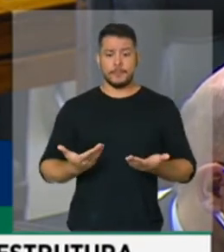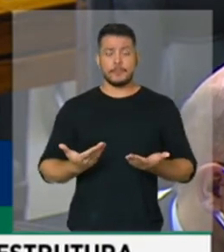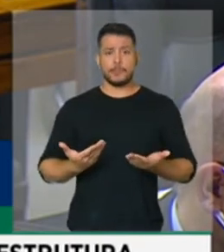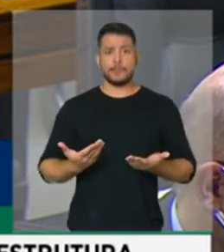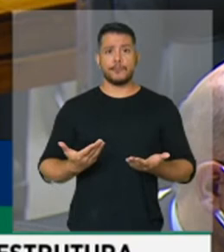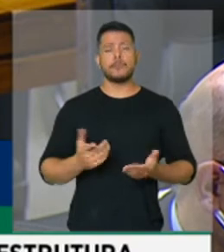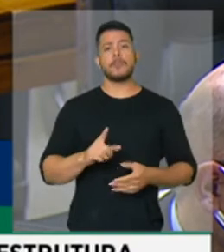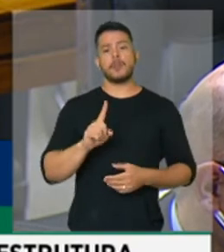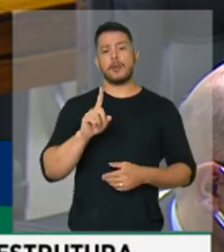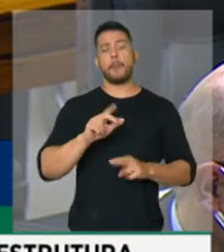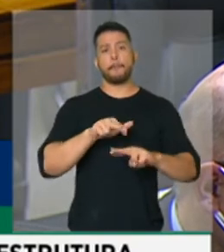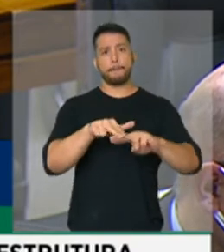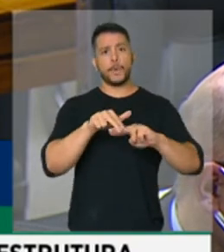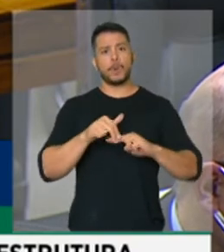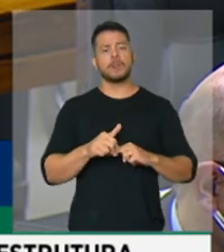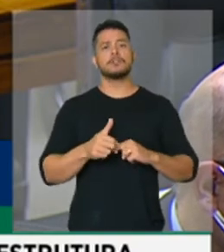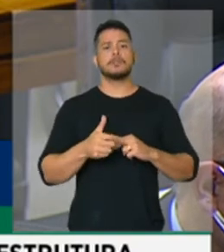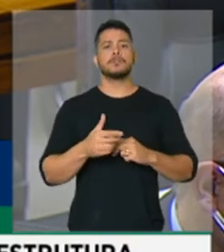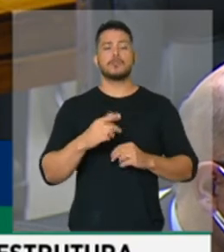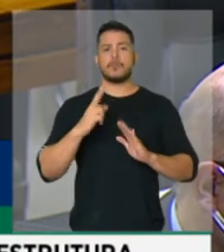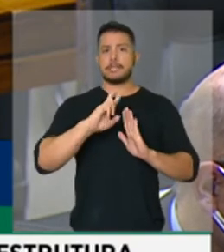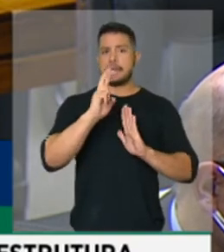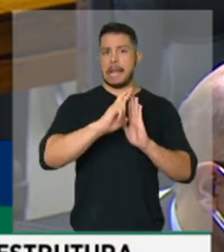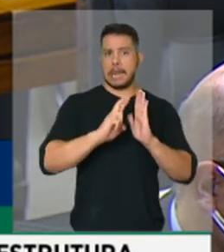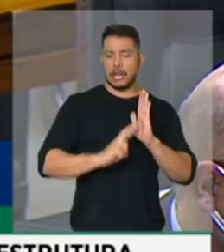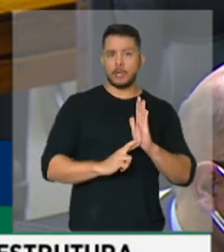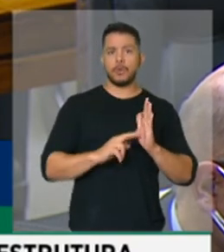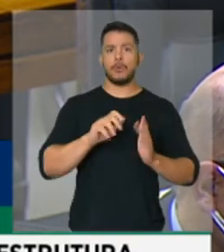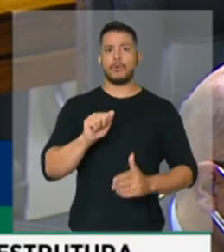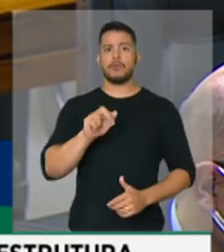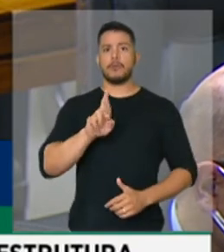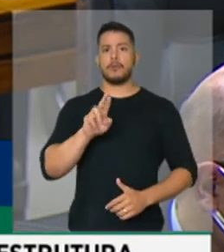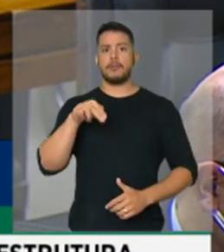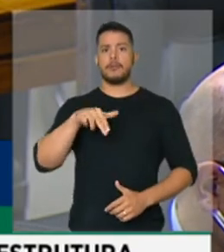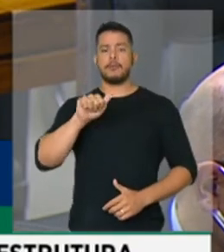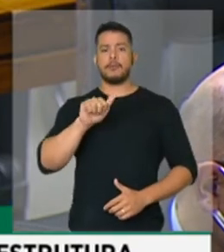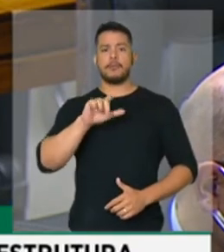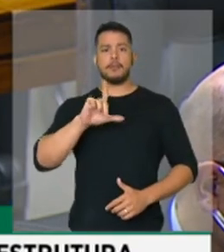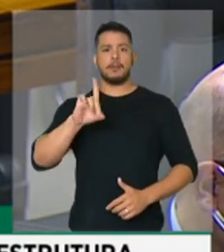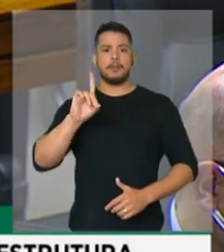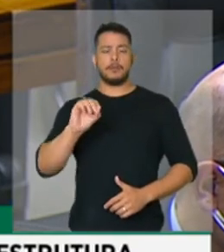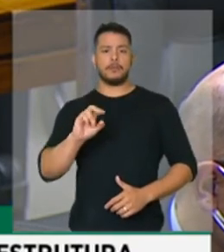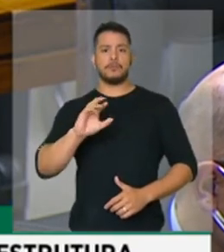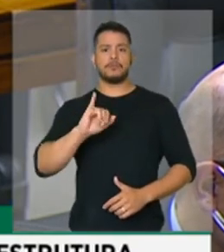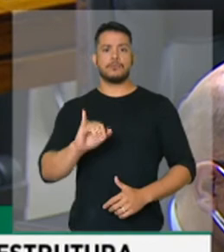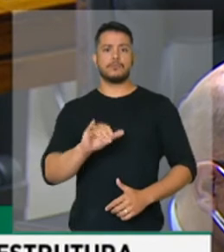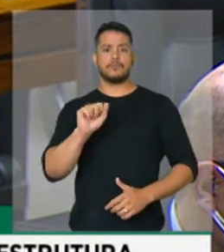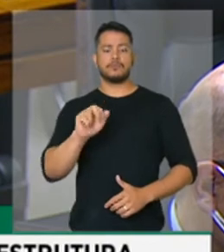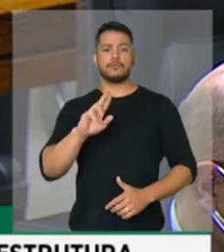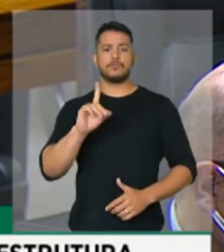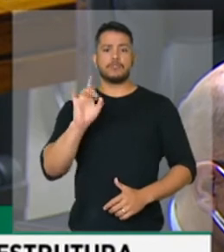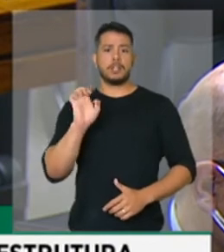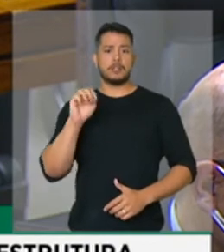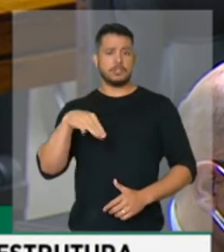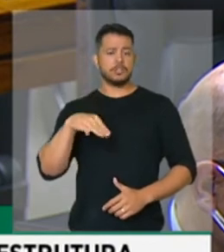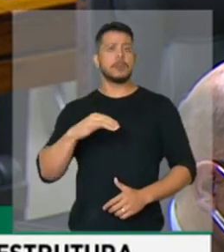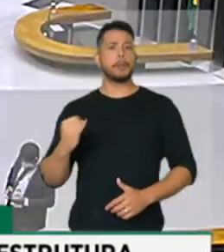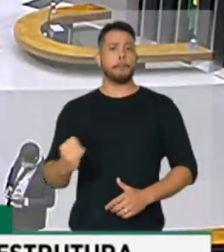essa iniciativa de Vossa Excelência, o seu relatório colabora muito com o nosso trabalho. Por isso, todos nós o apoiamos. Muito